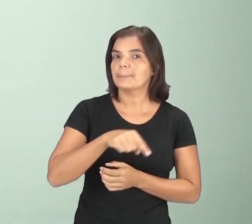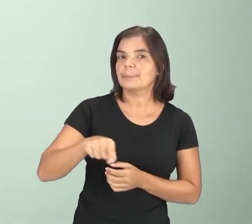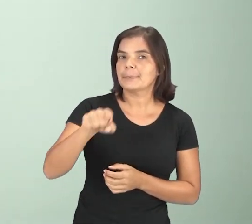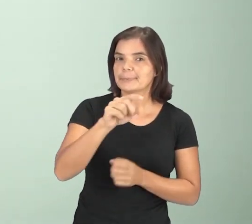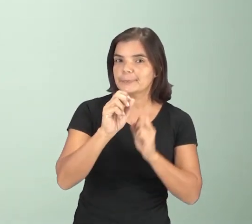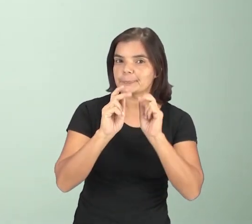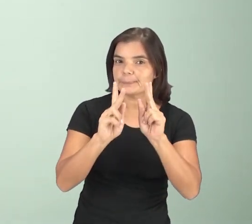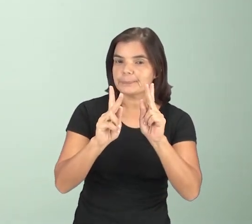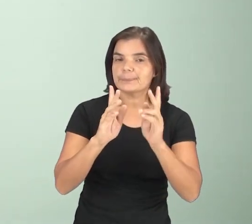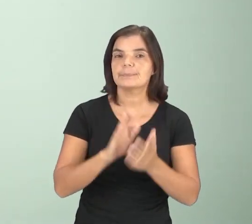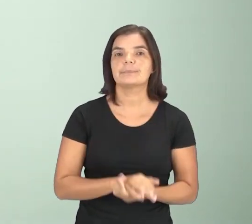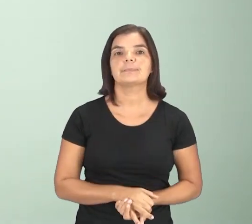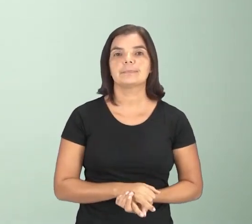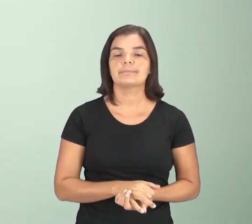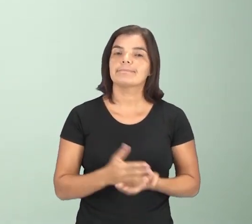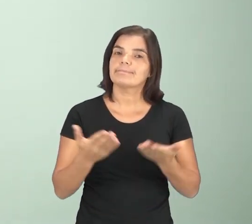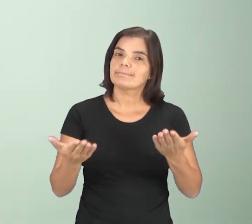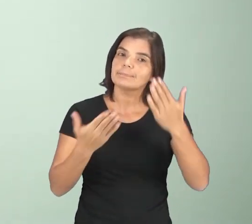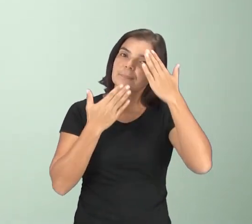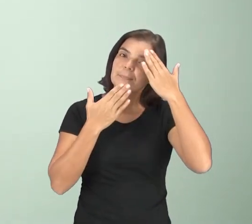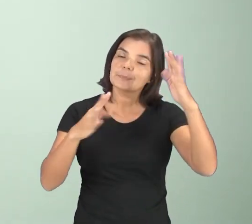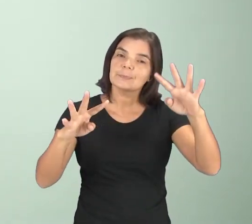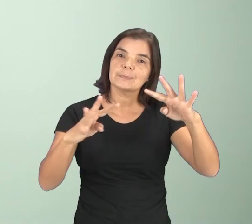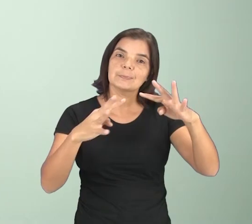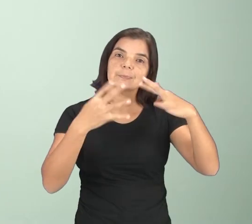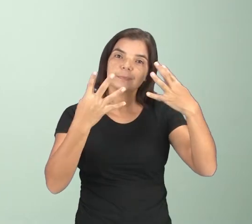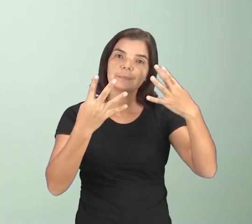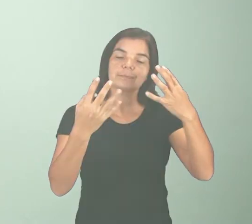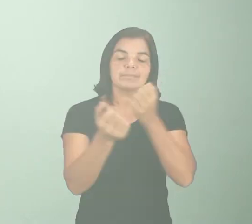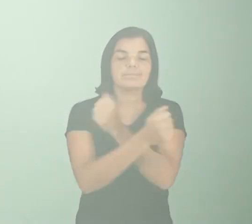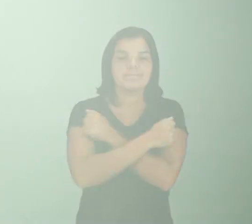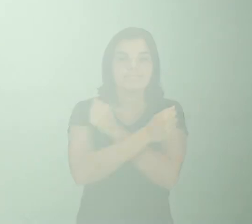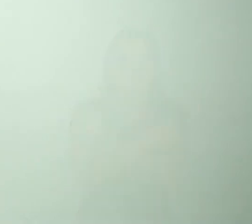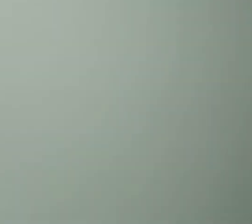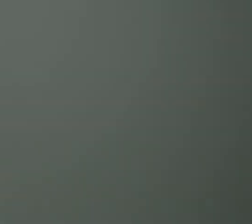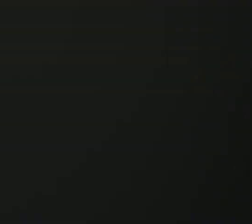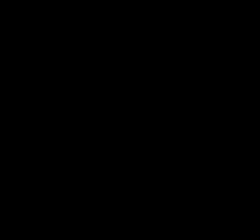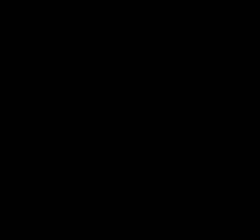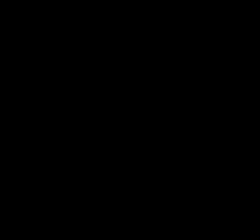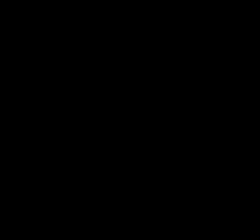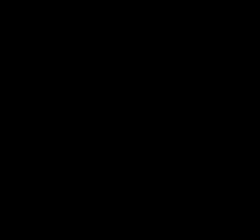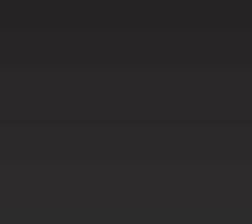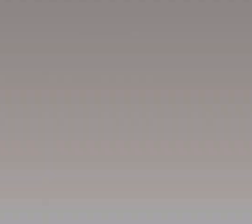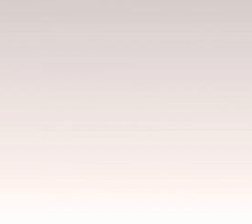vocês, tá ok? É isso, obrigado pela atenção, forte abraço, fique com Deus.